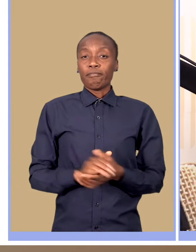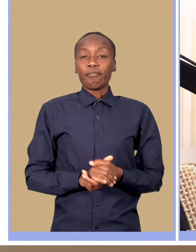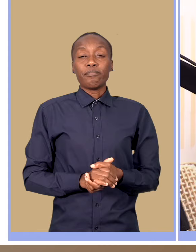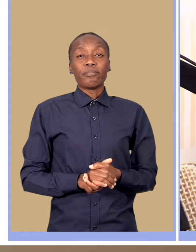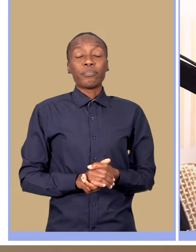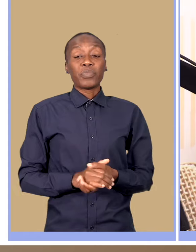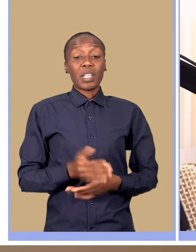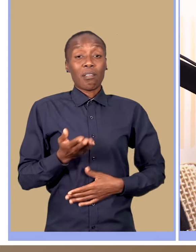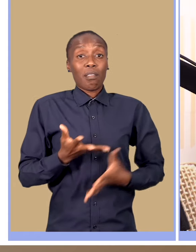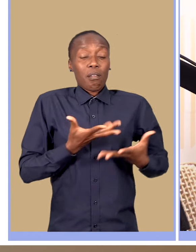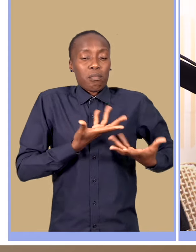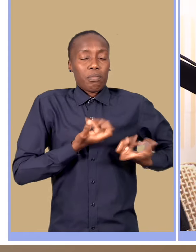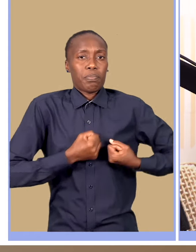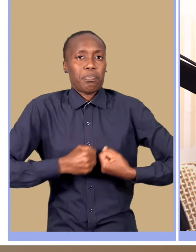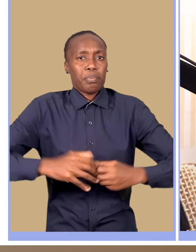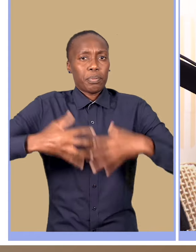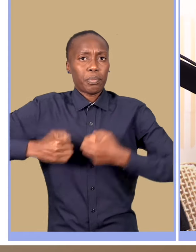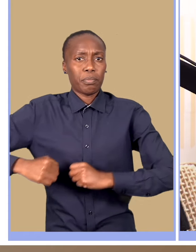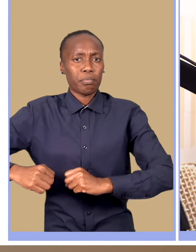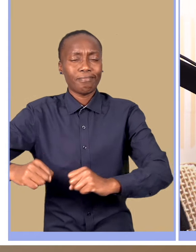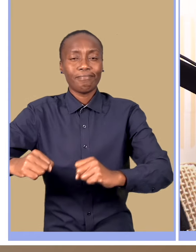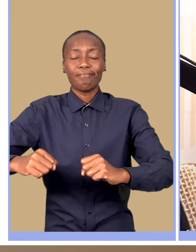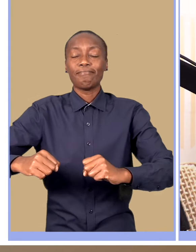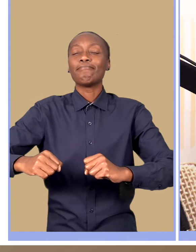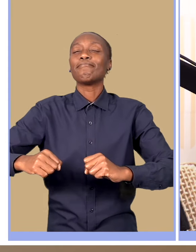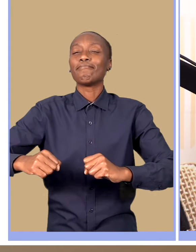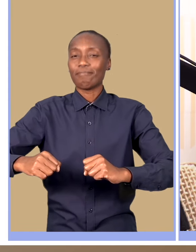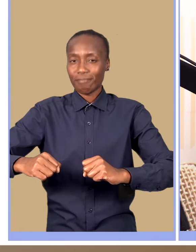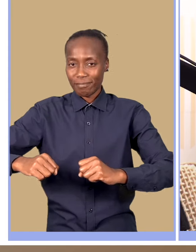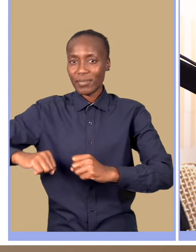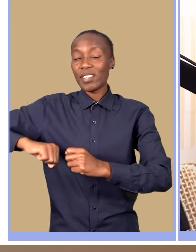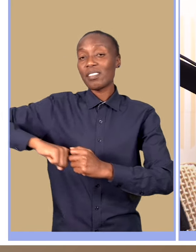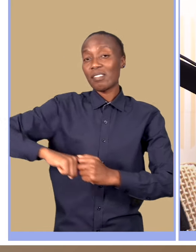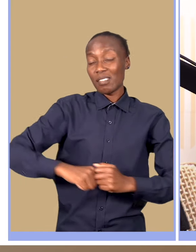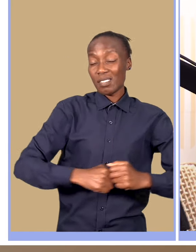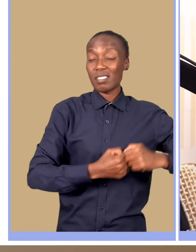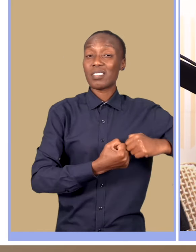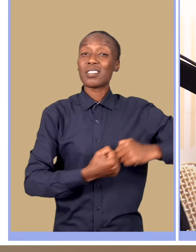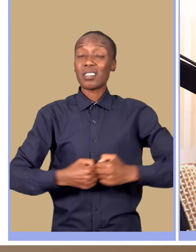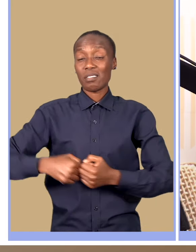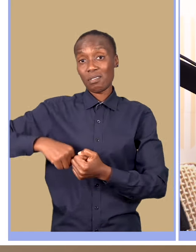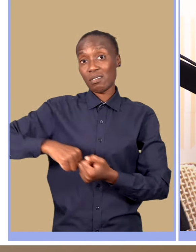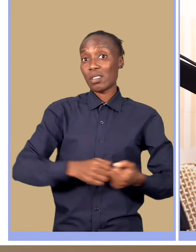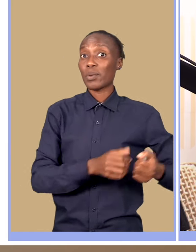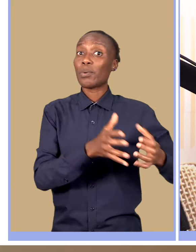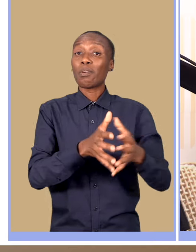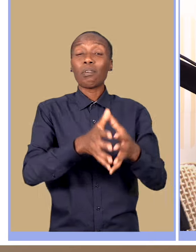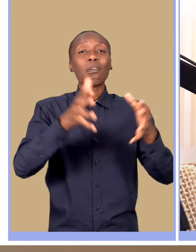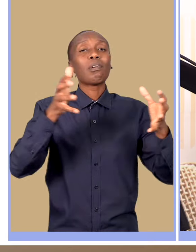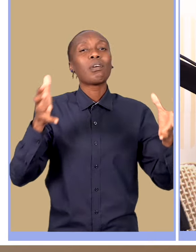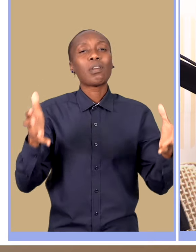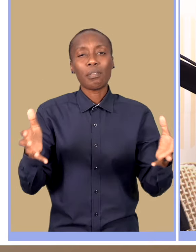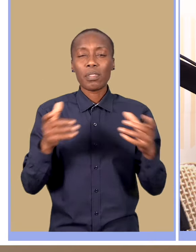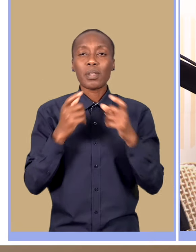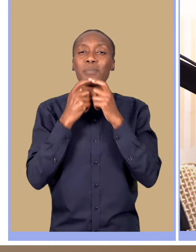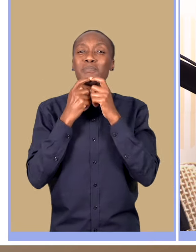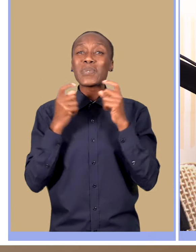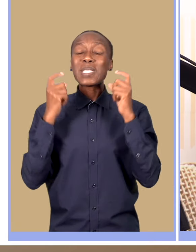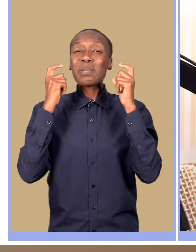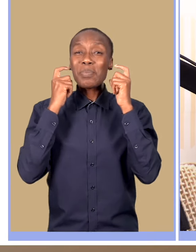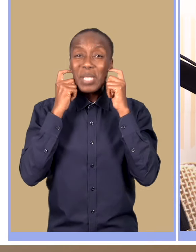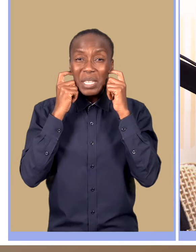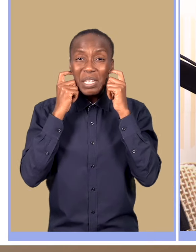este trabalho constitui de fato um grande desafio que não é somente do nosso